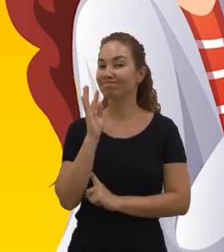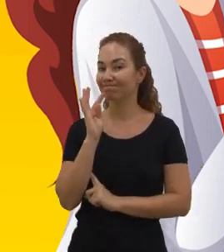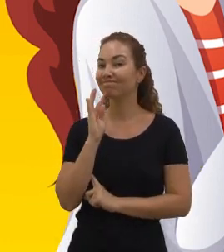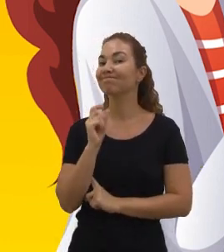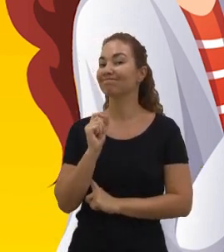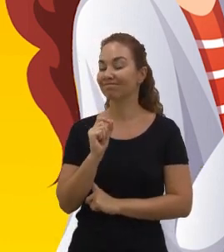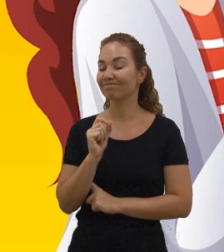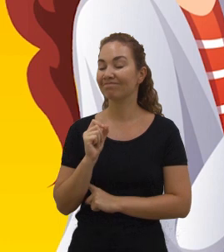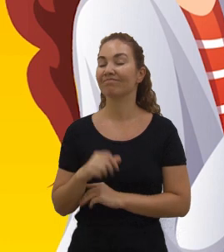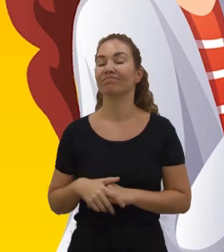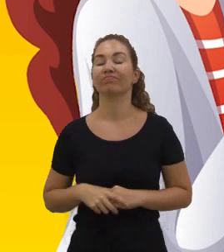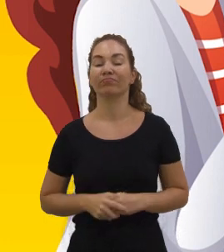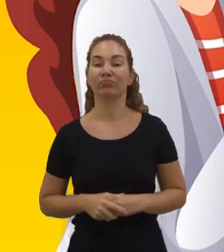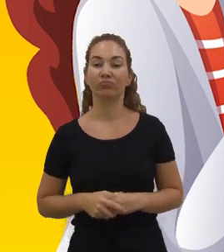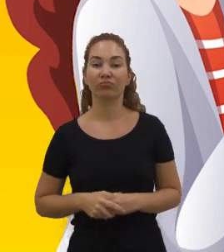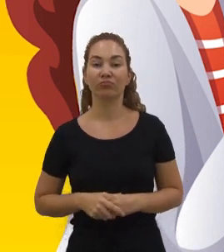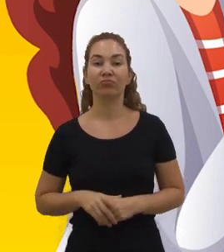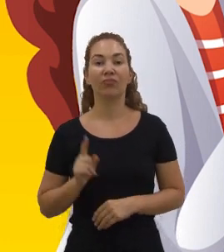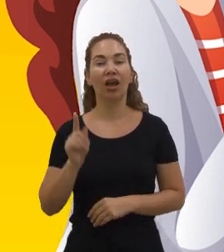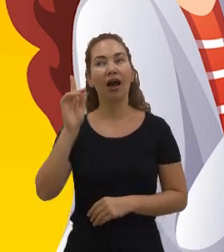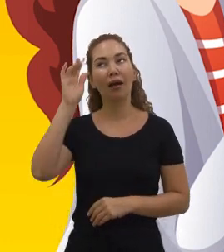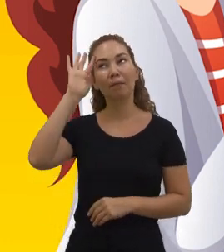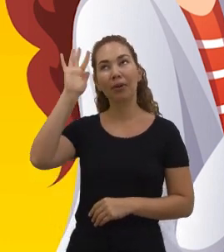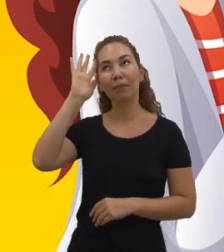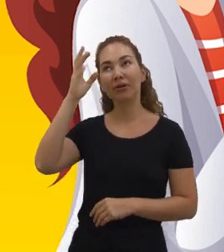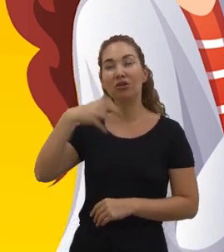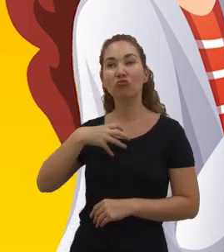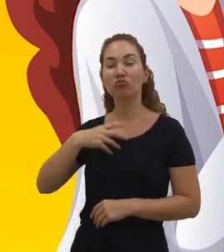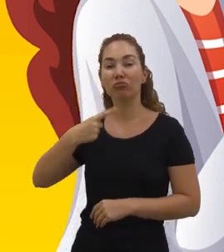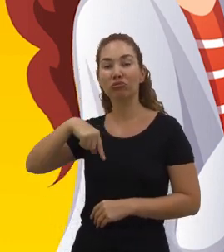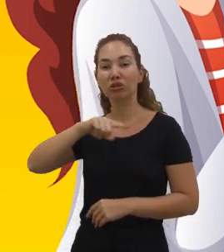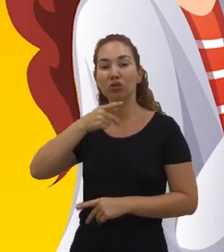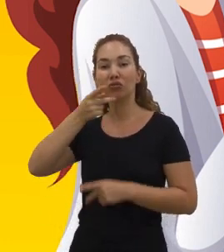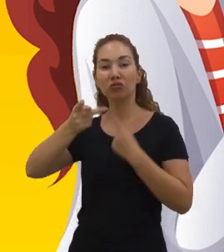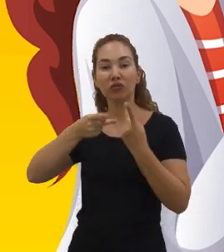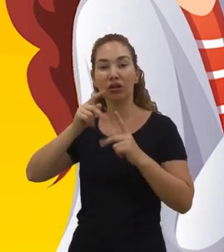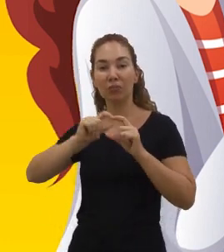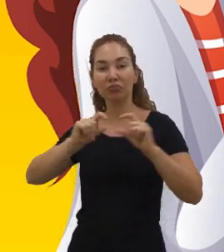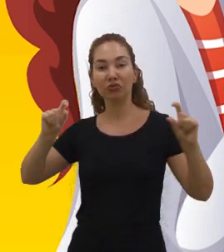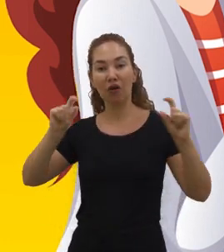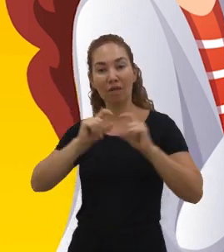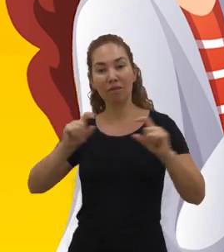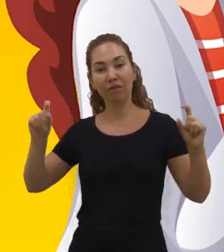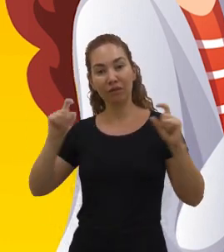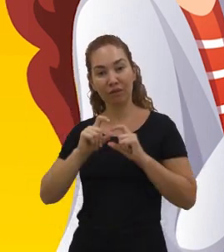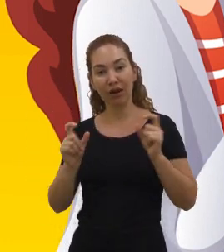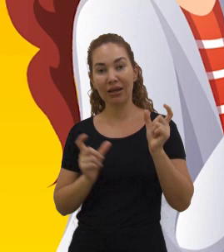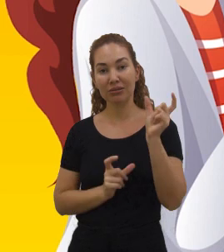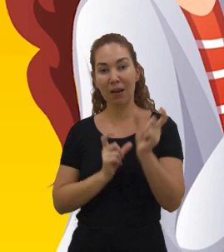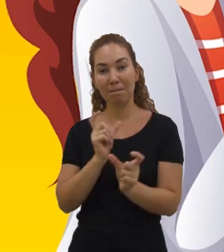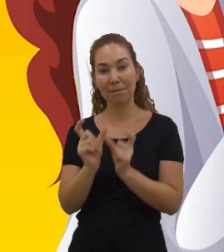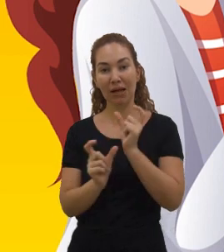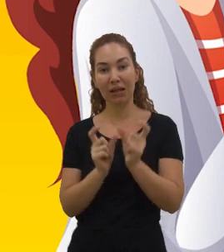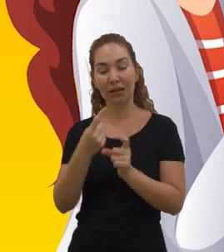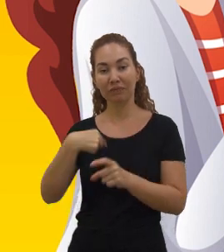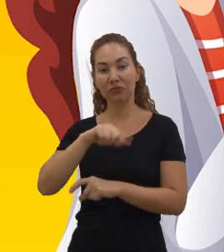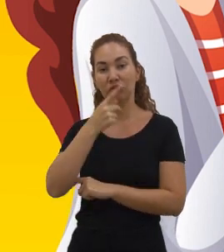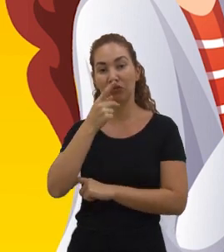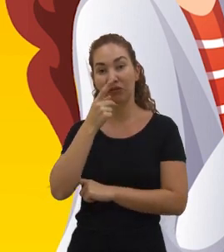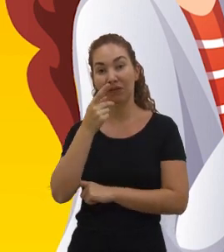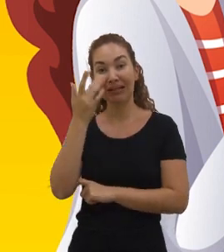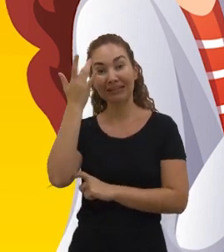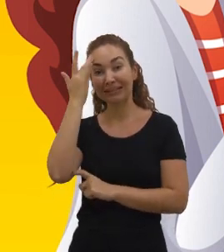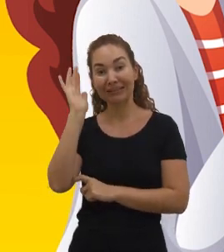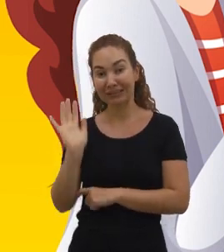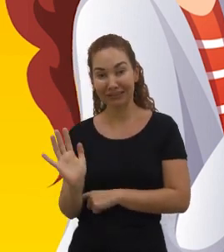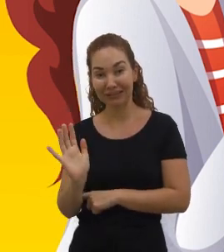assim, que é para repensar o nosso vocabulário mesmo, que são frases e palavras que a gente fala às vezes que a gente